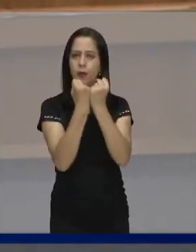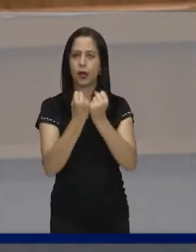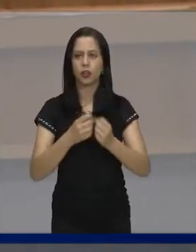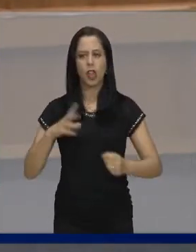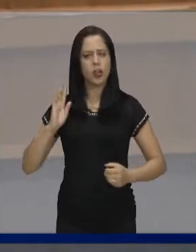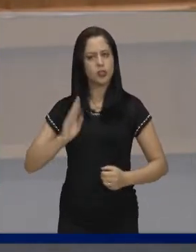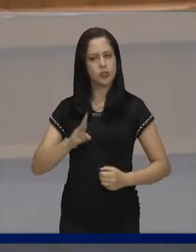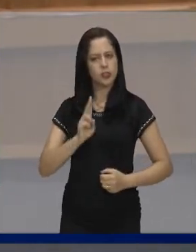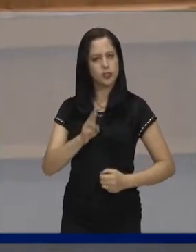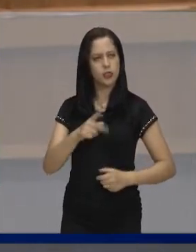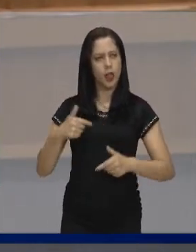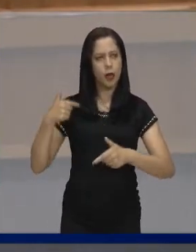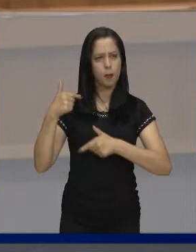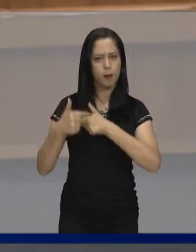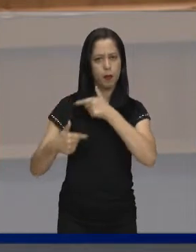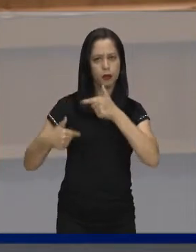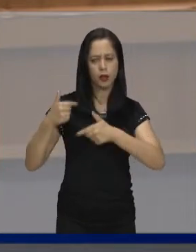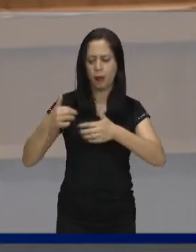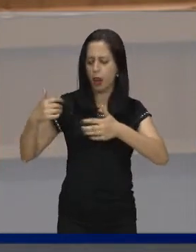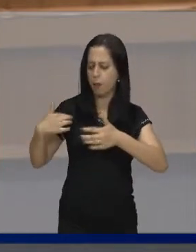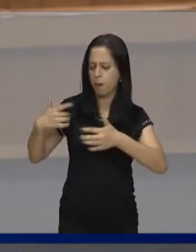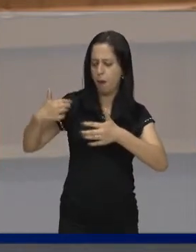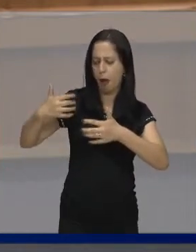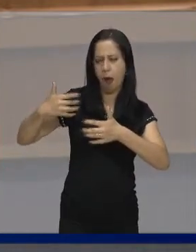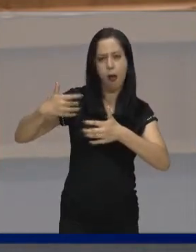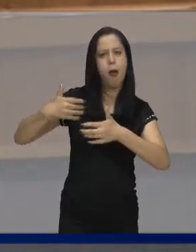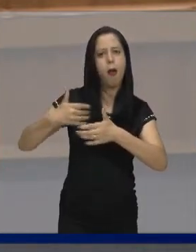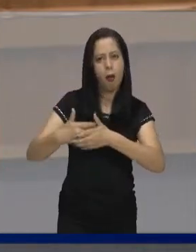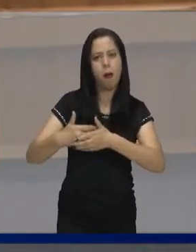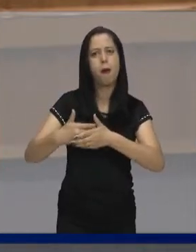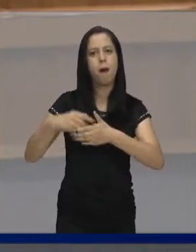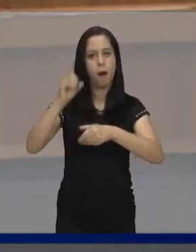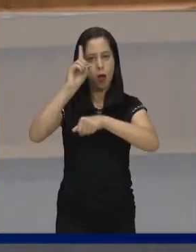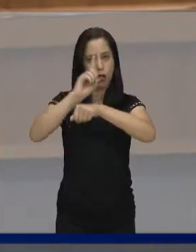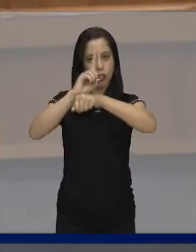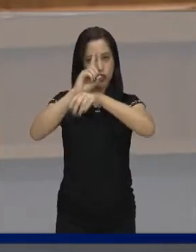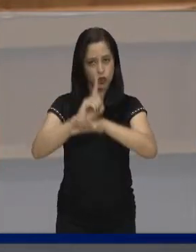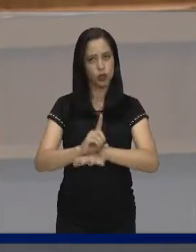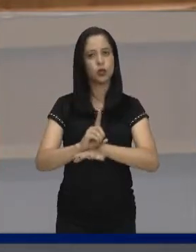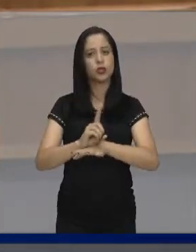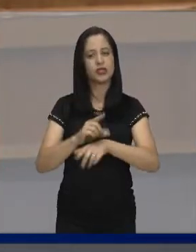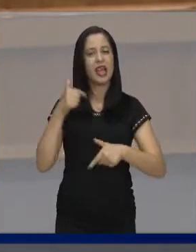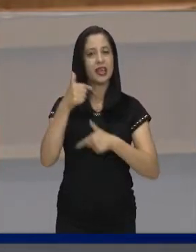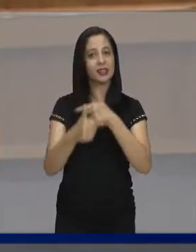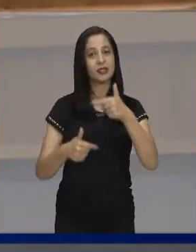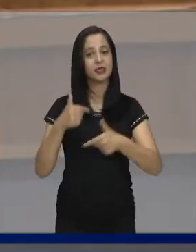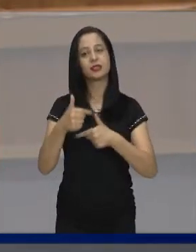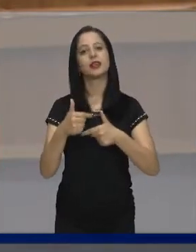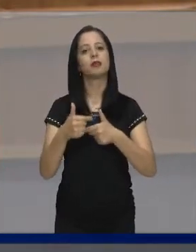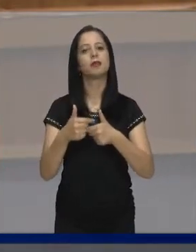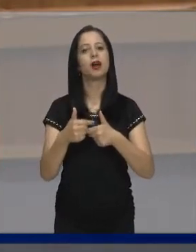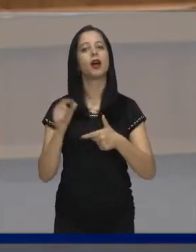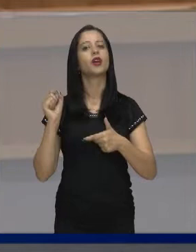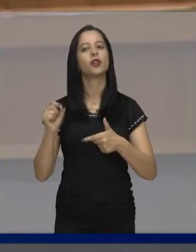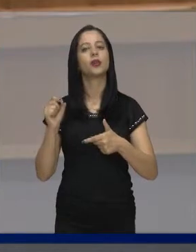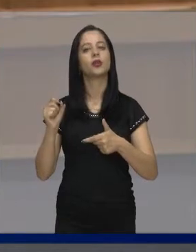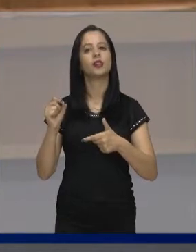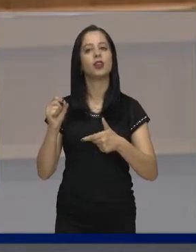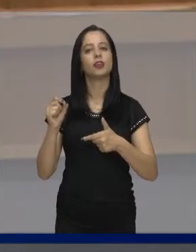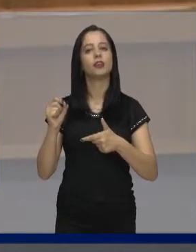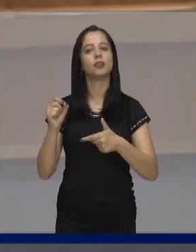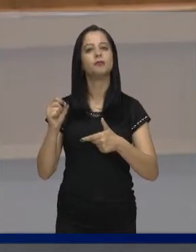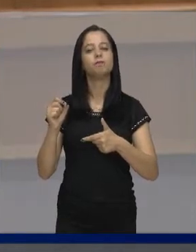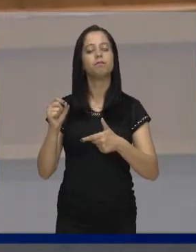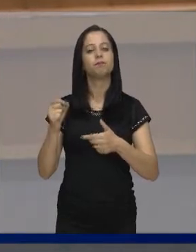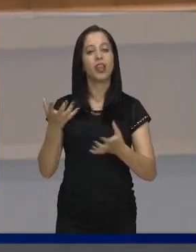trabalho de comunidade, de diocese, sempre levando, doutor Cláudio, essa bandeira